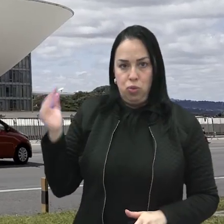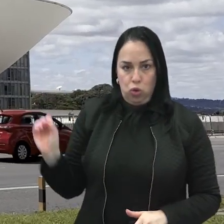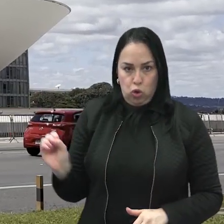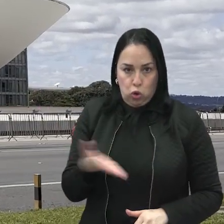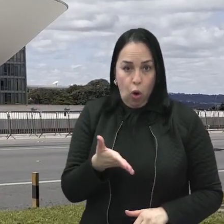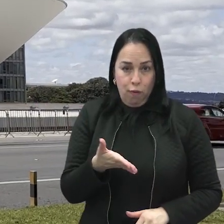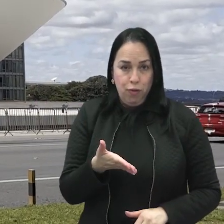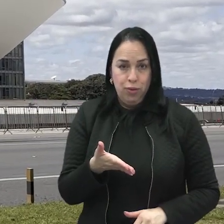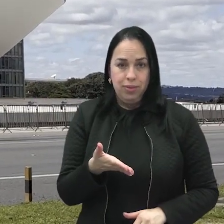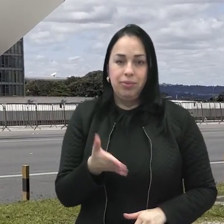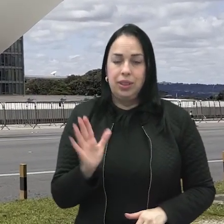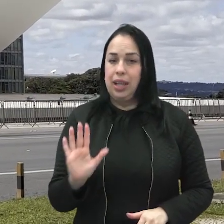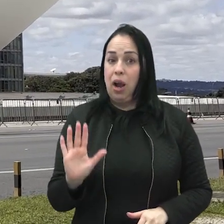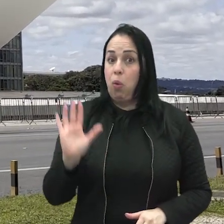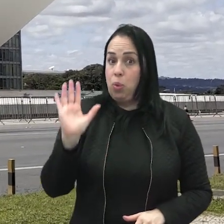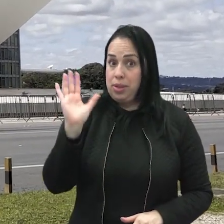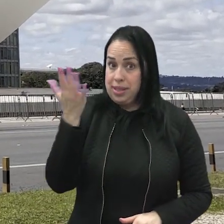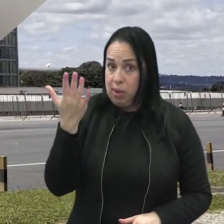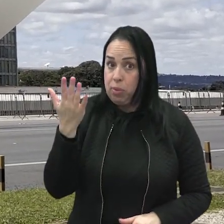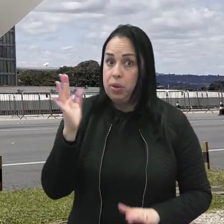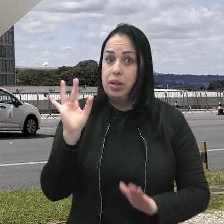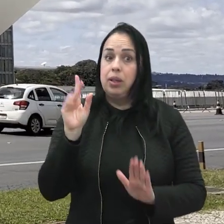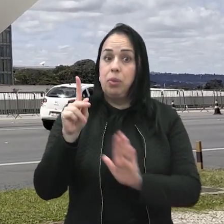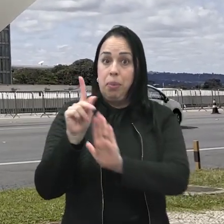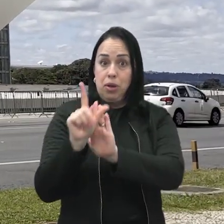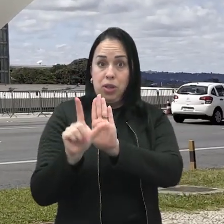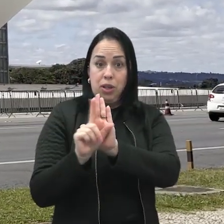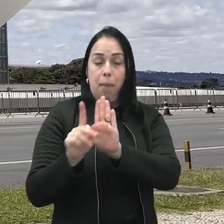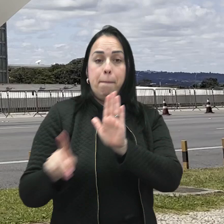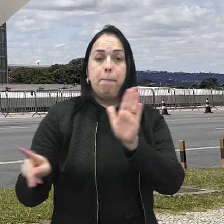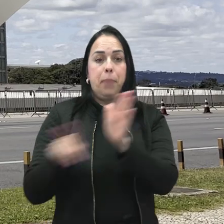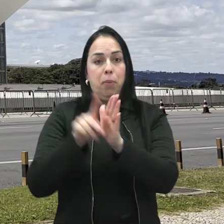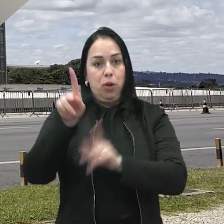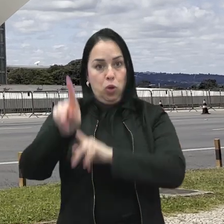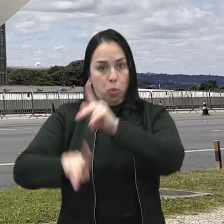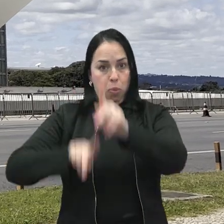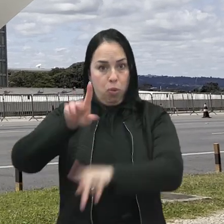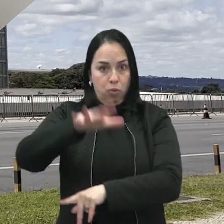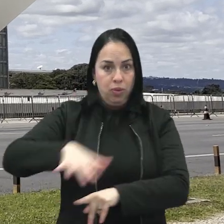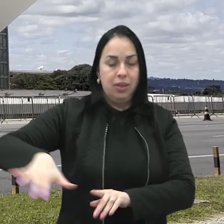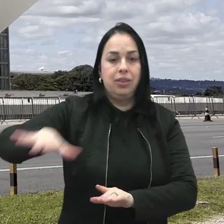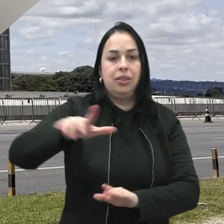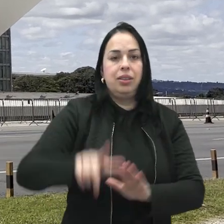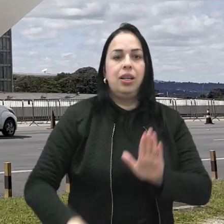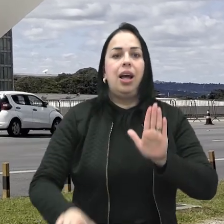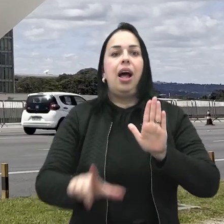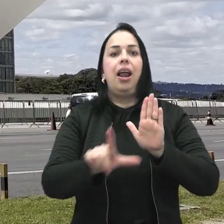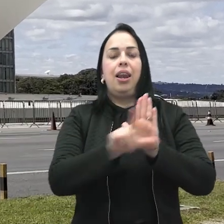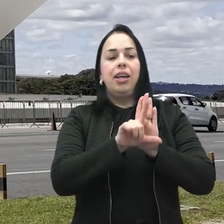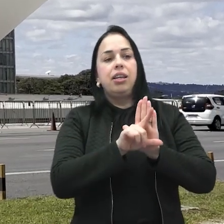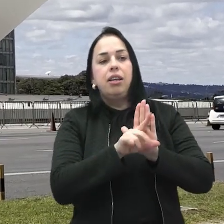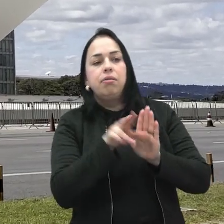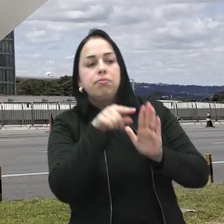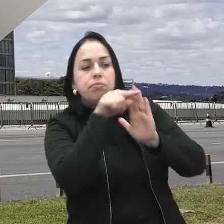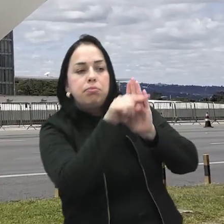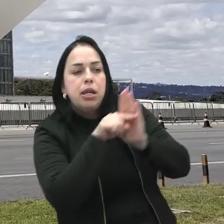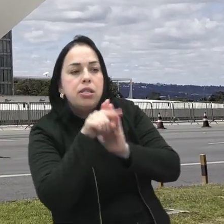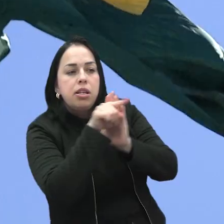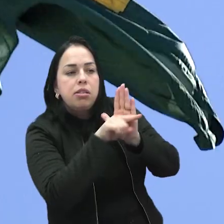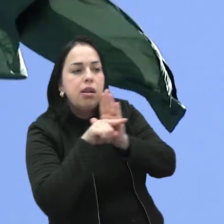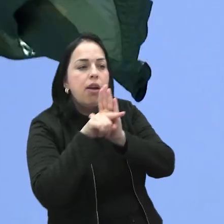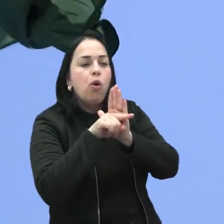história recente, o caso mais conhecido que envolve a aplicação de um projeto de lei via iniciativa popular é a Lei da Ficha